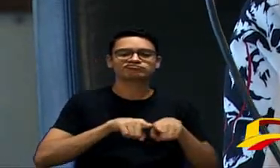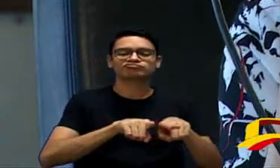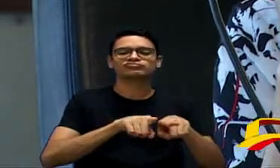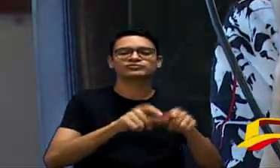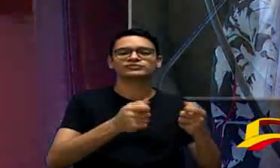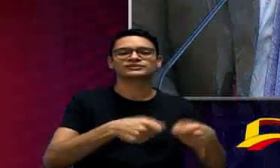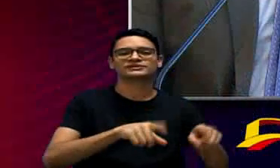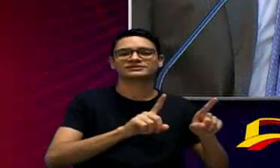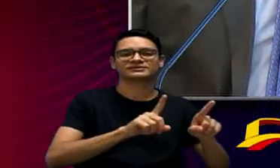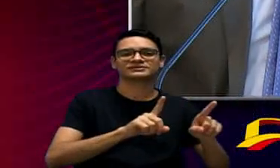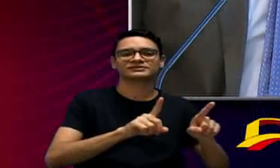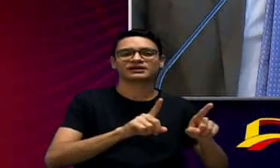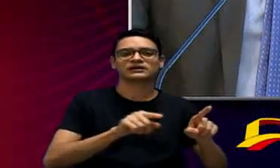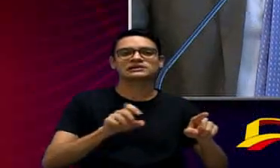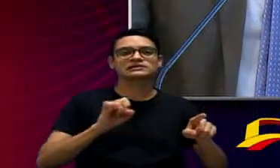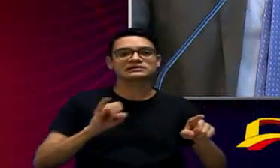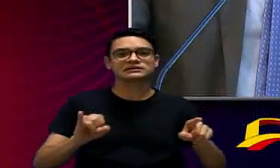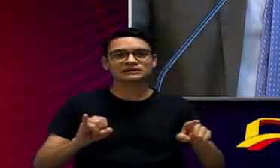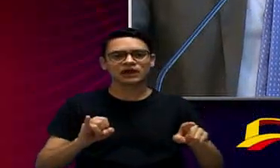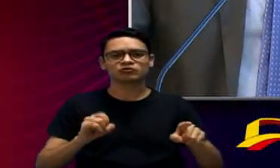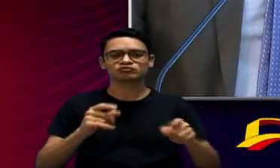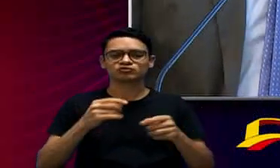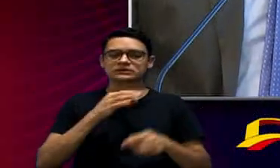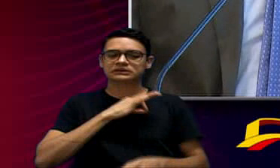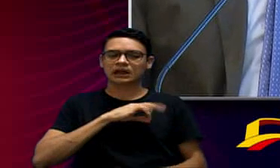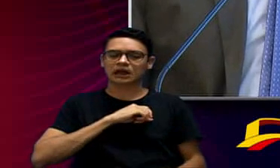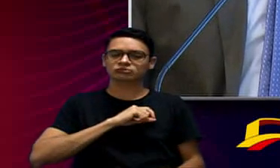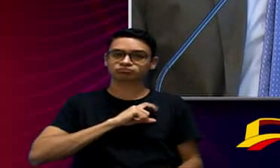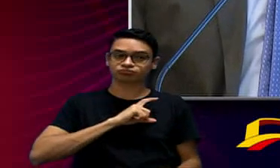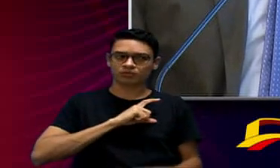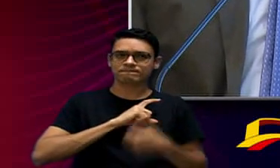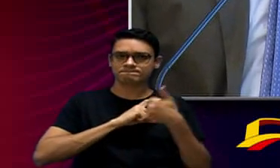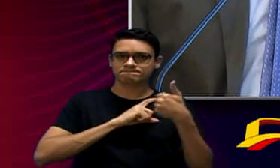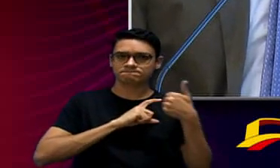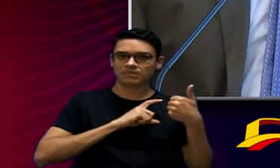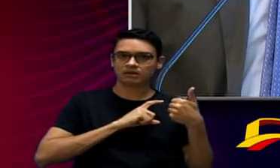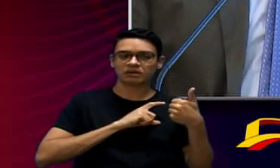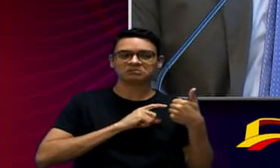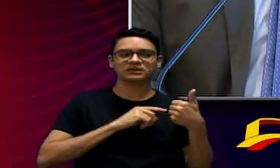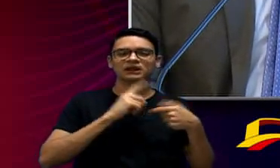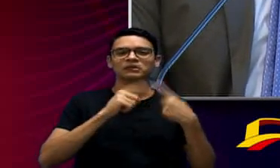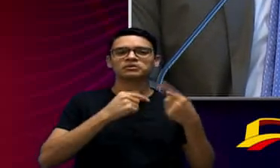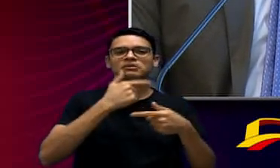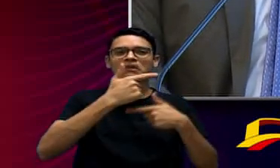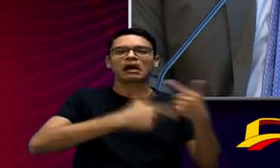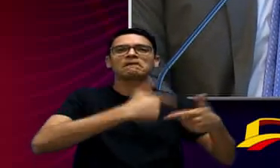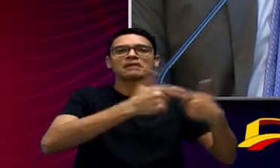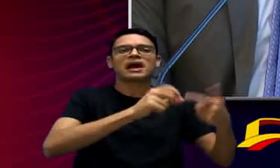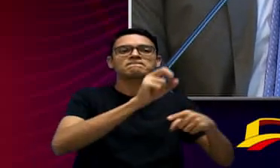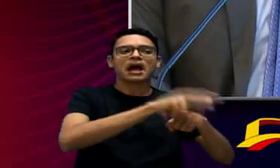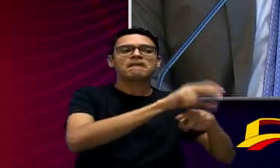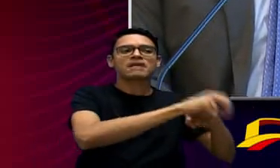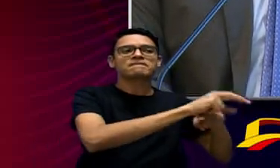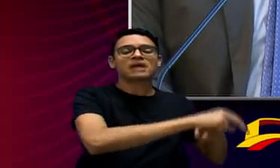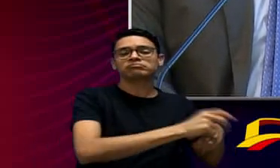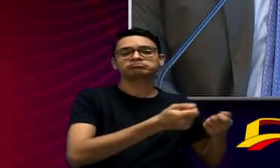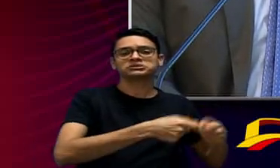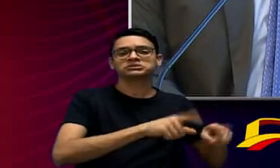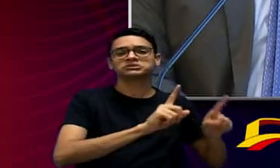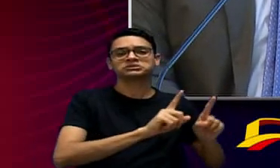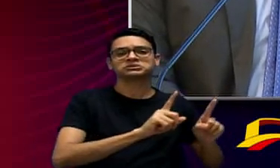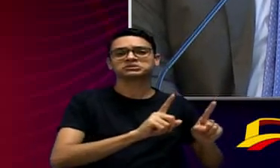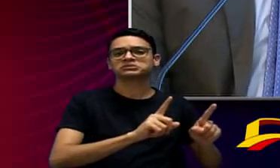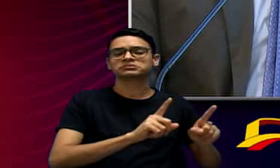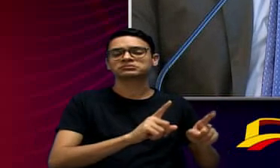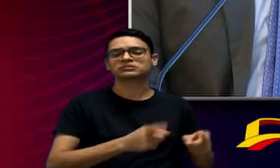também não precisariam fazer hora extra. Só faz porque precisa financeiramente. Então, partindo desse raciocínio,